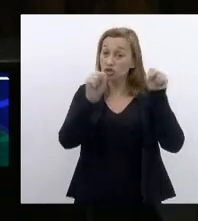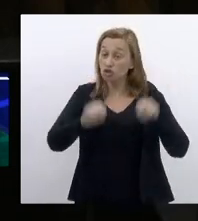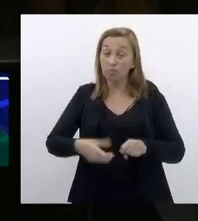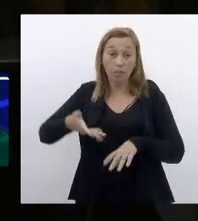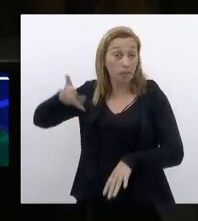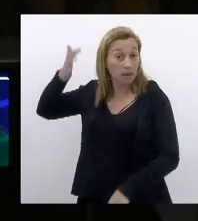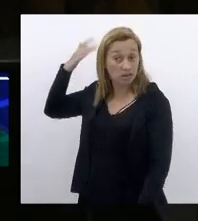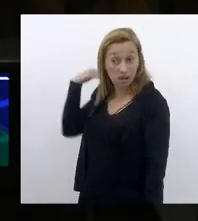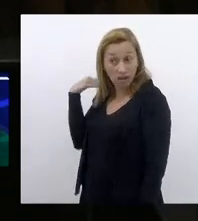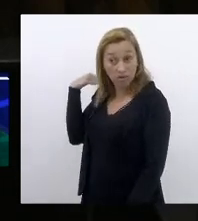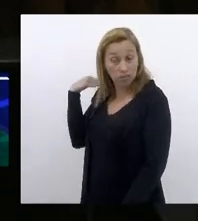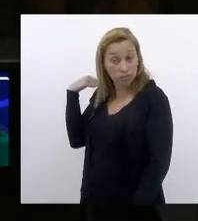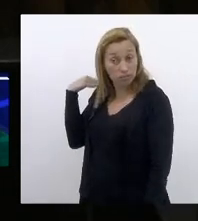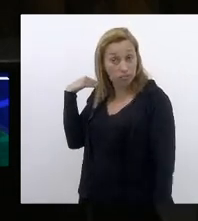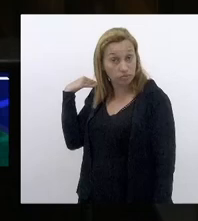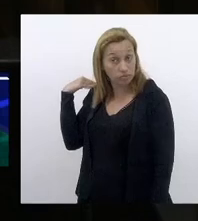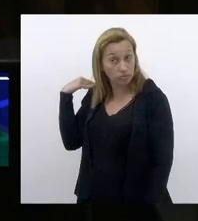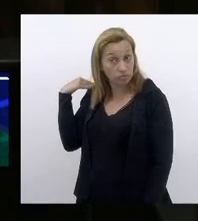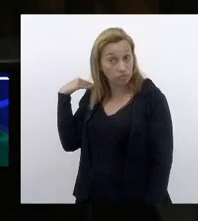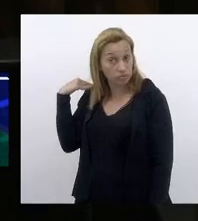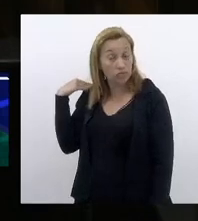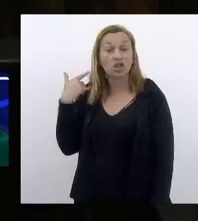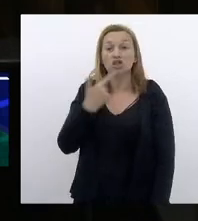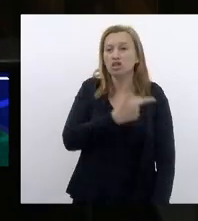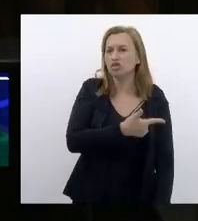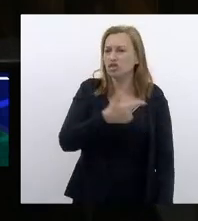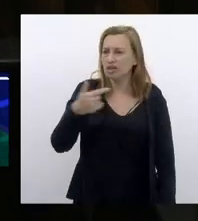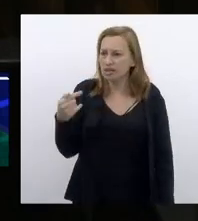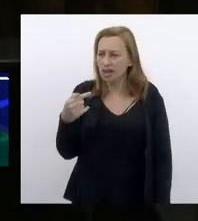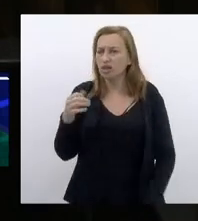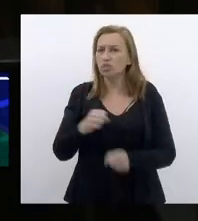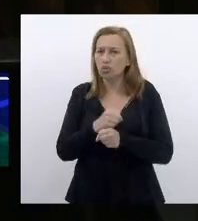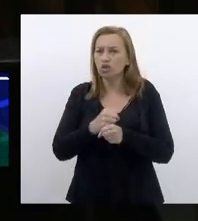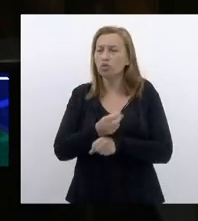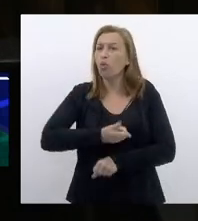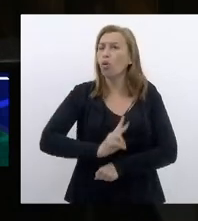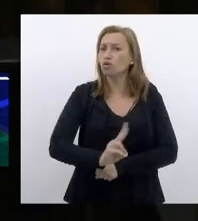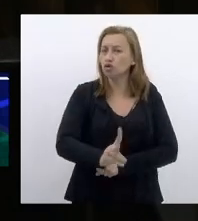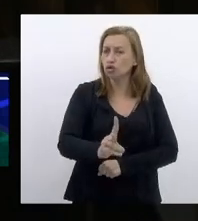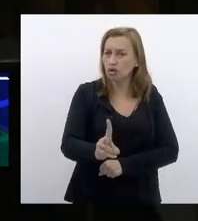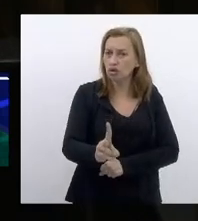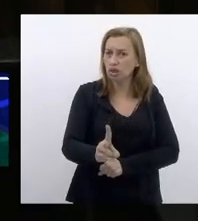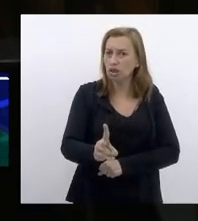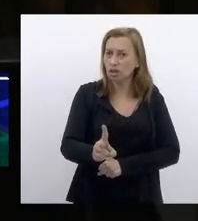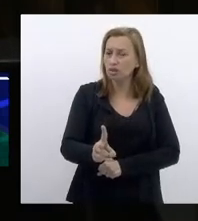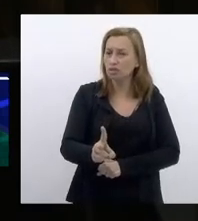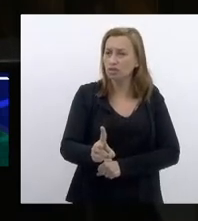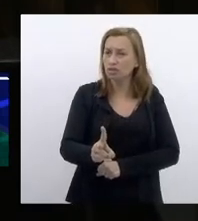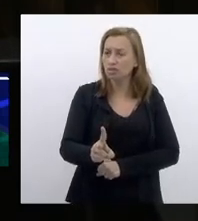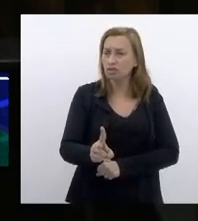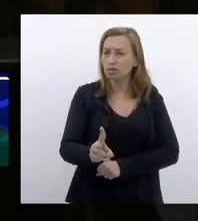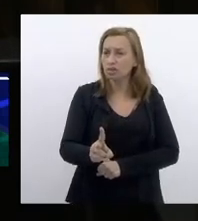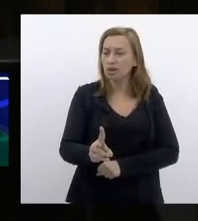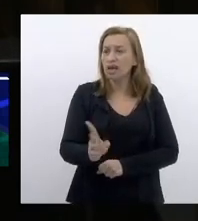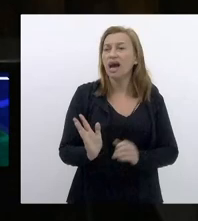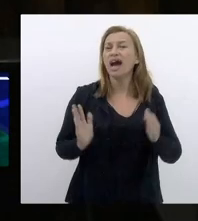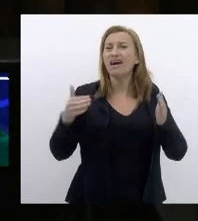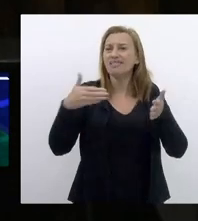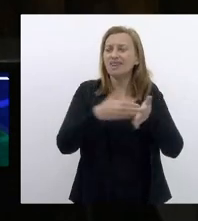anterior, o celebrado em 17, continuaria a vigorar até